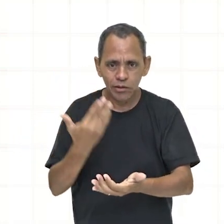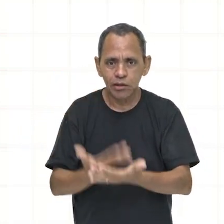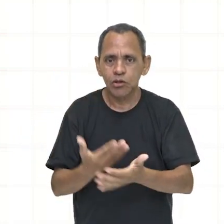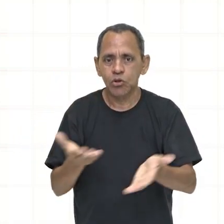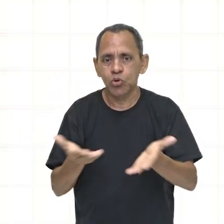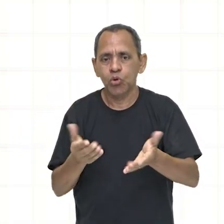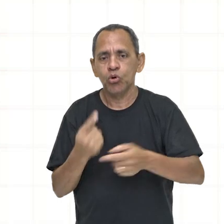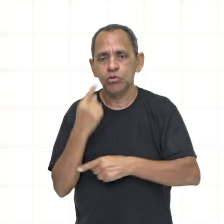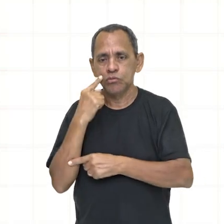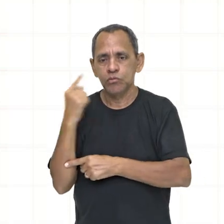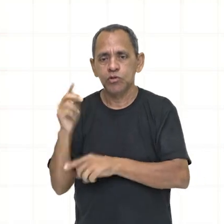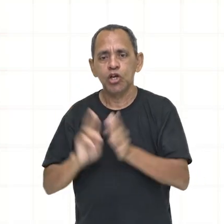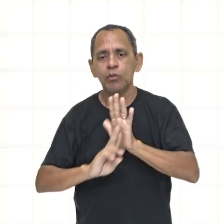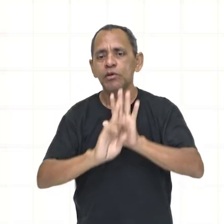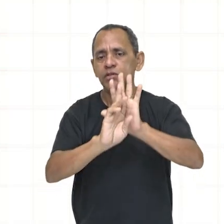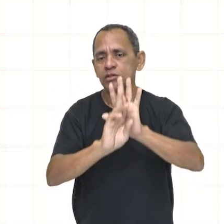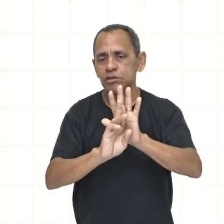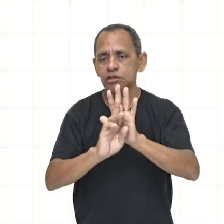árvore num texto,